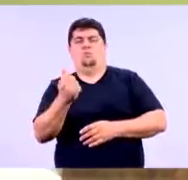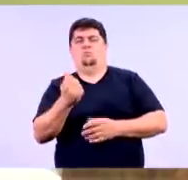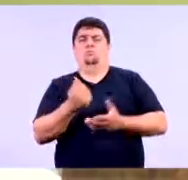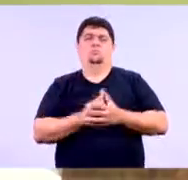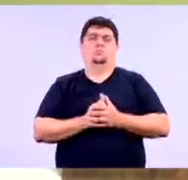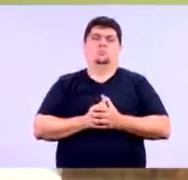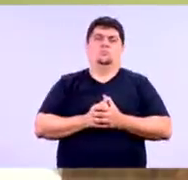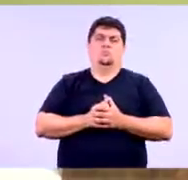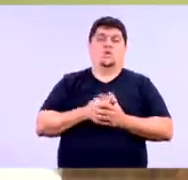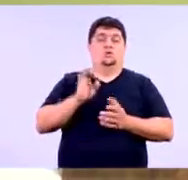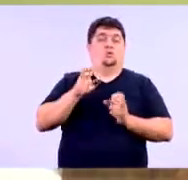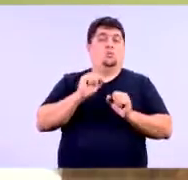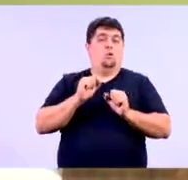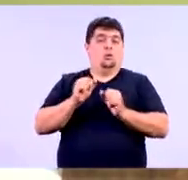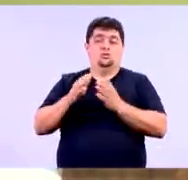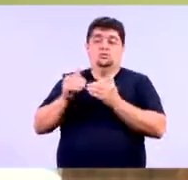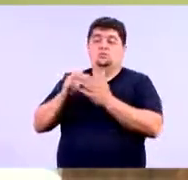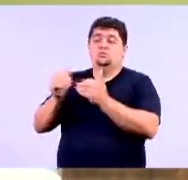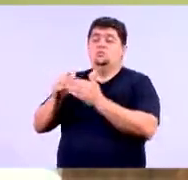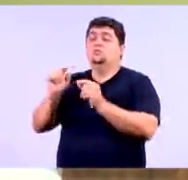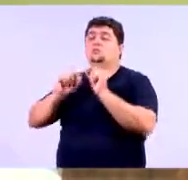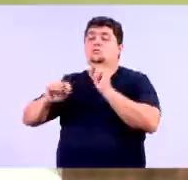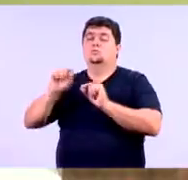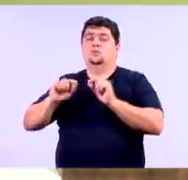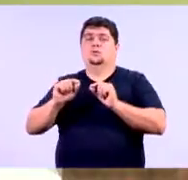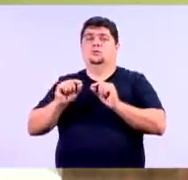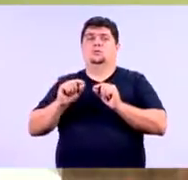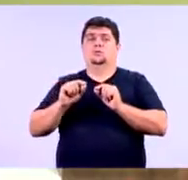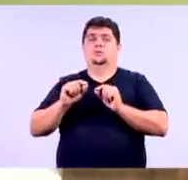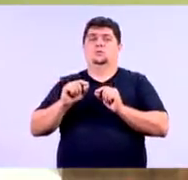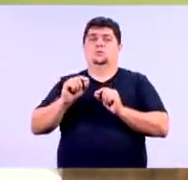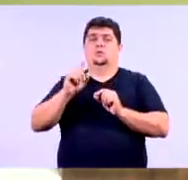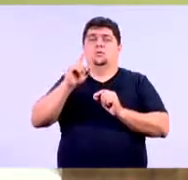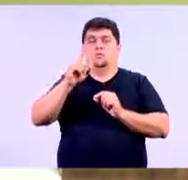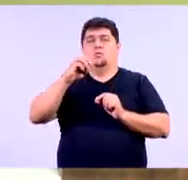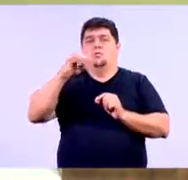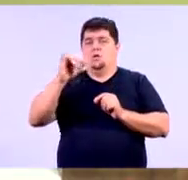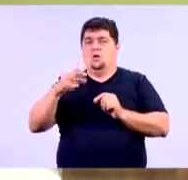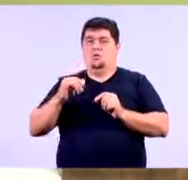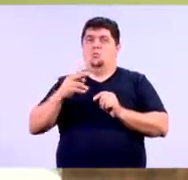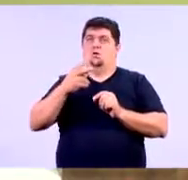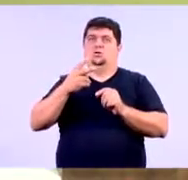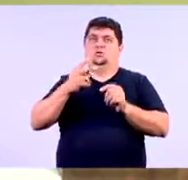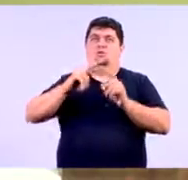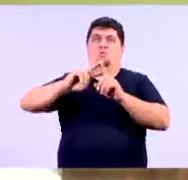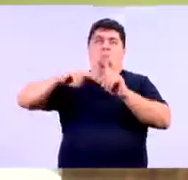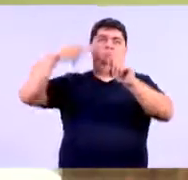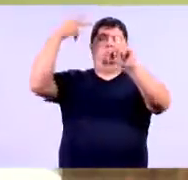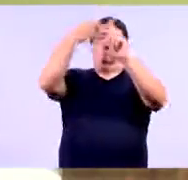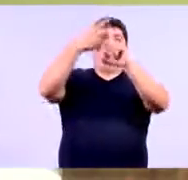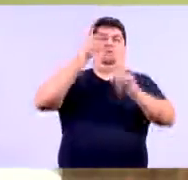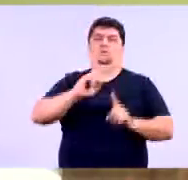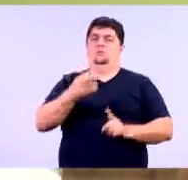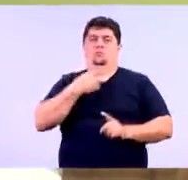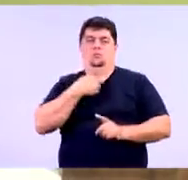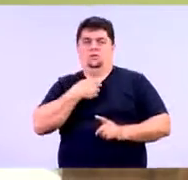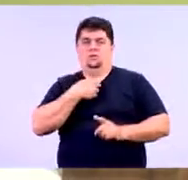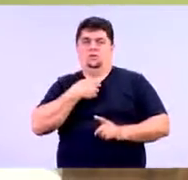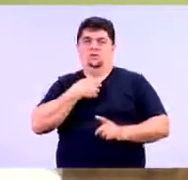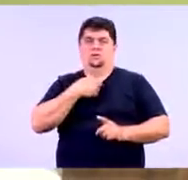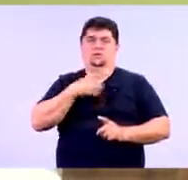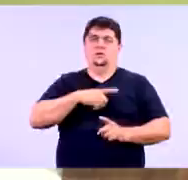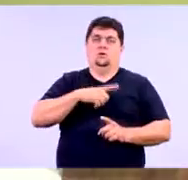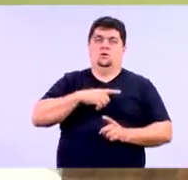o máximo que ele vai poder arrecadar daqueles moradores é R$1 milhão. E aí você, professor, mas fica muito caro. Tem um